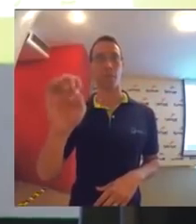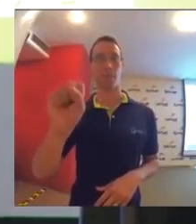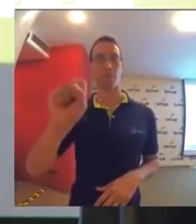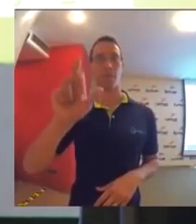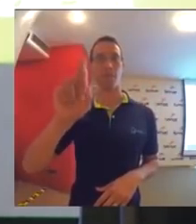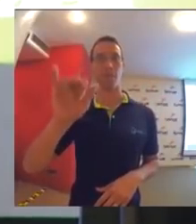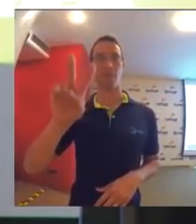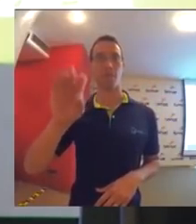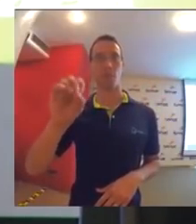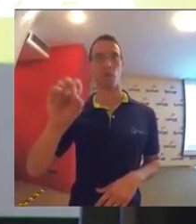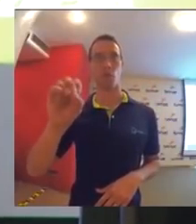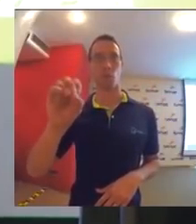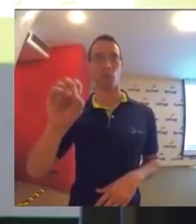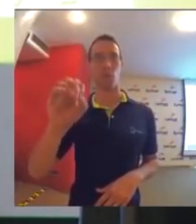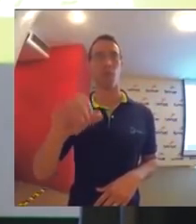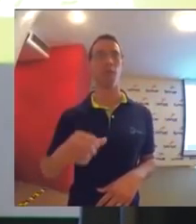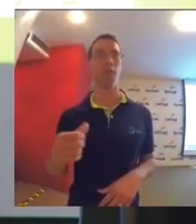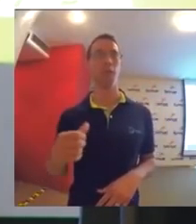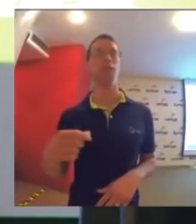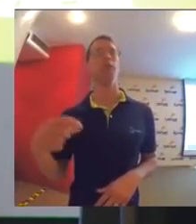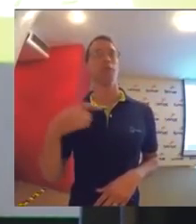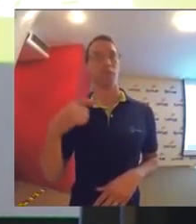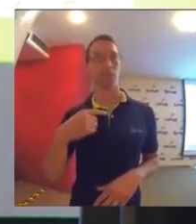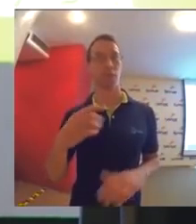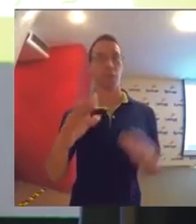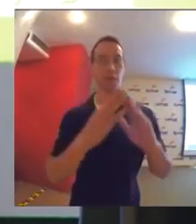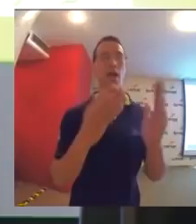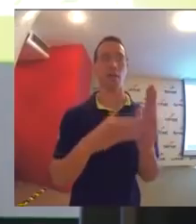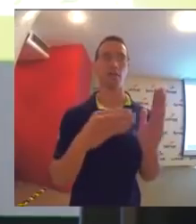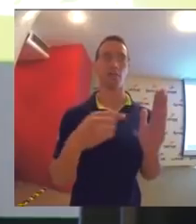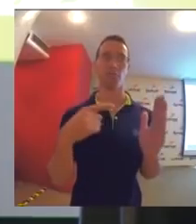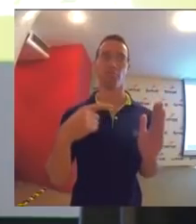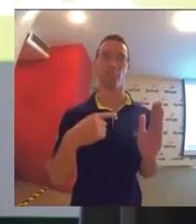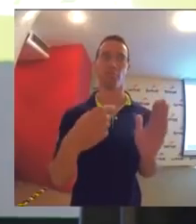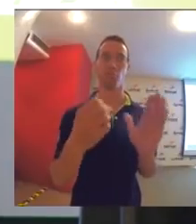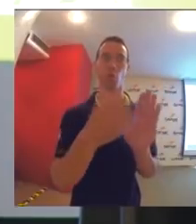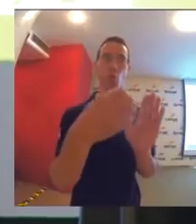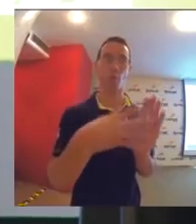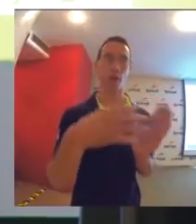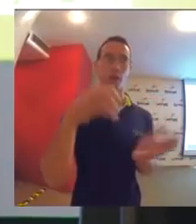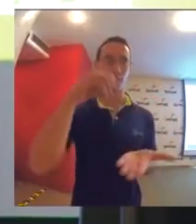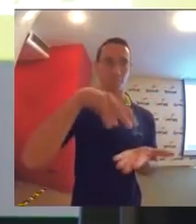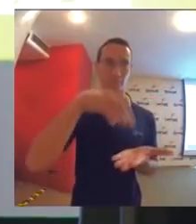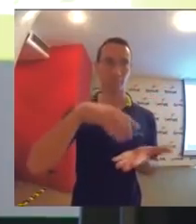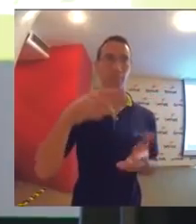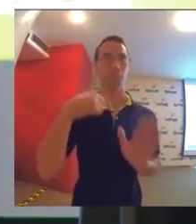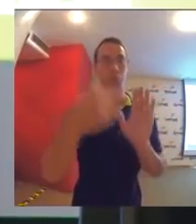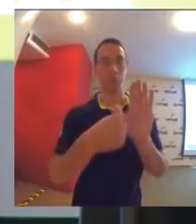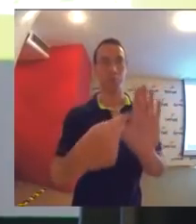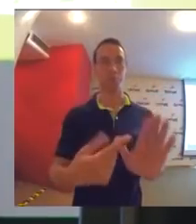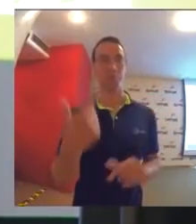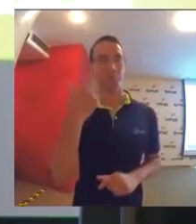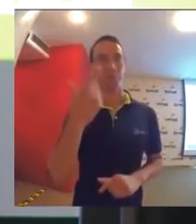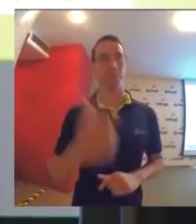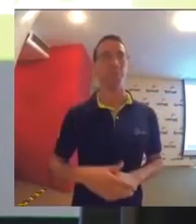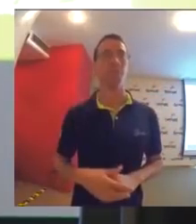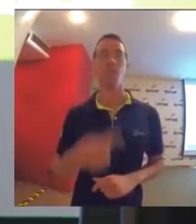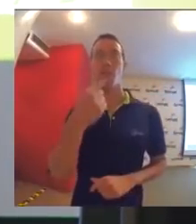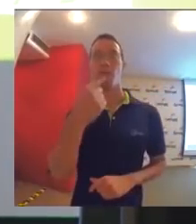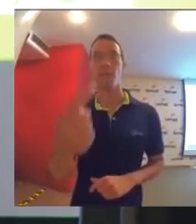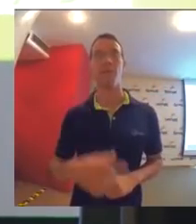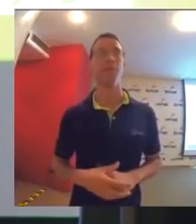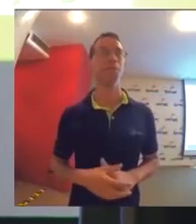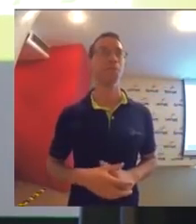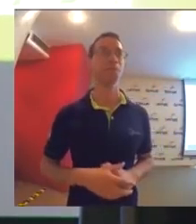função de diretor. Eu tenho lá em casa uma cópia, depois se quiserem ver. Dizia assim, tomei